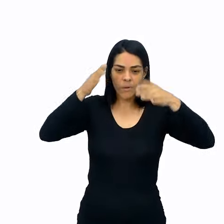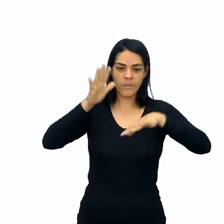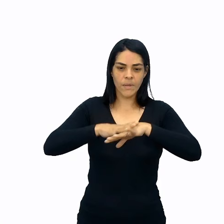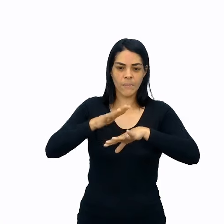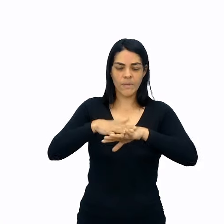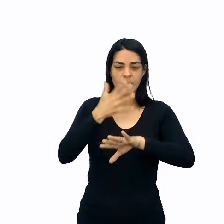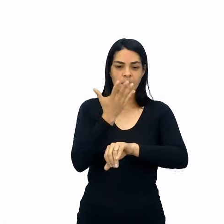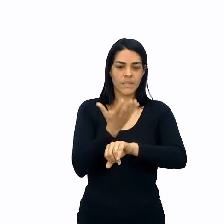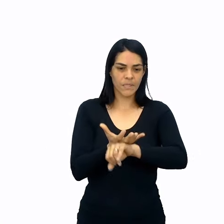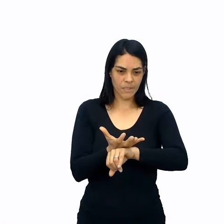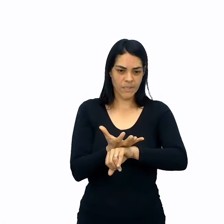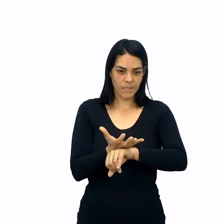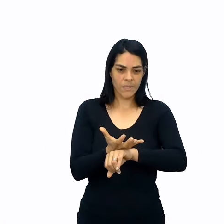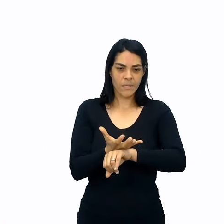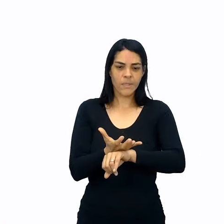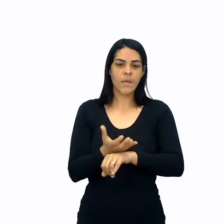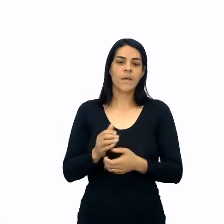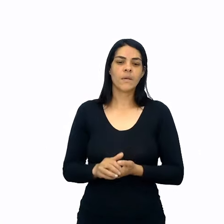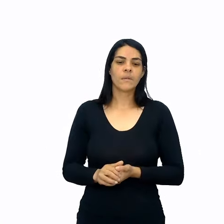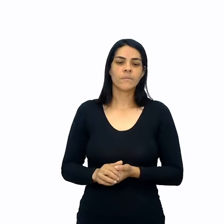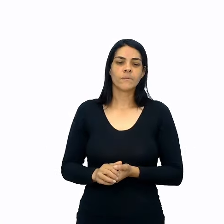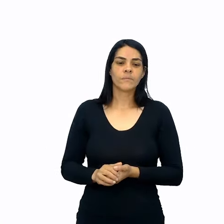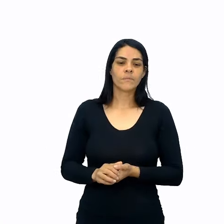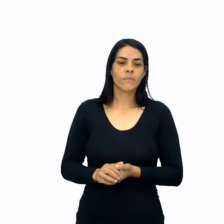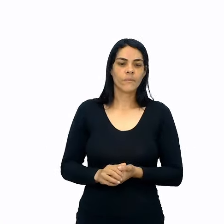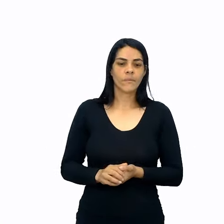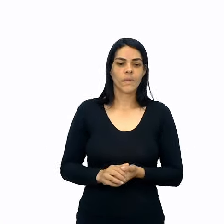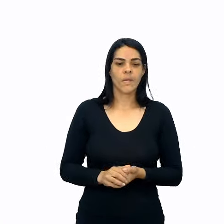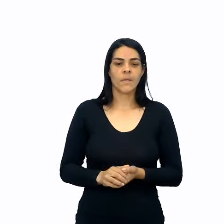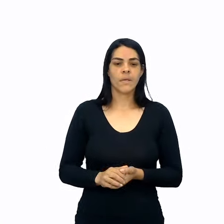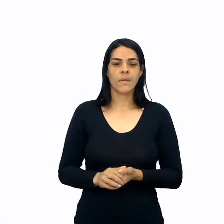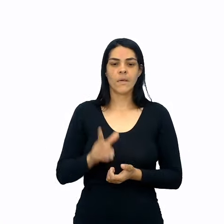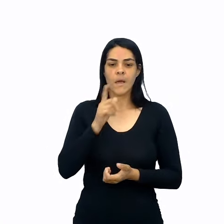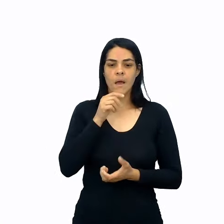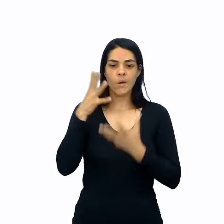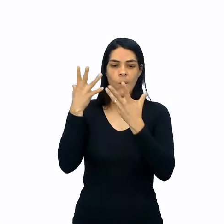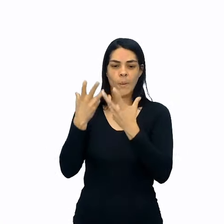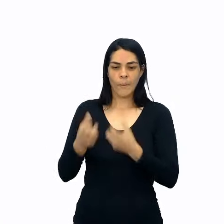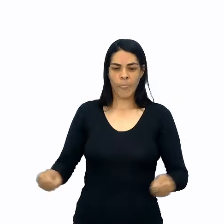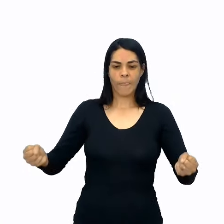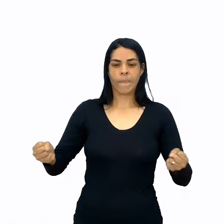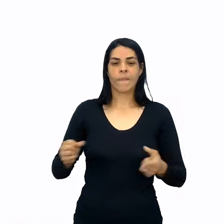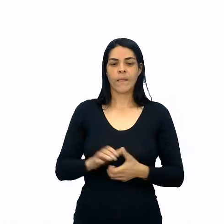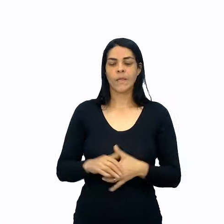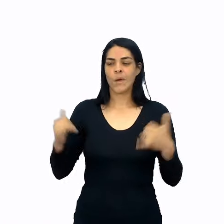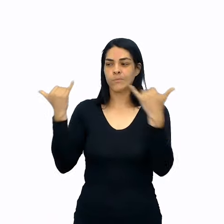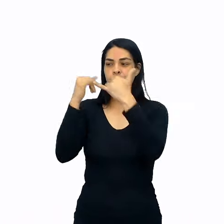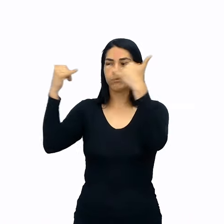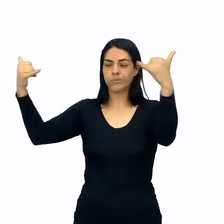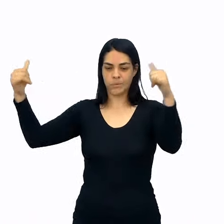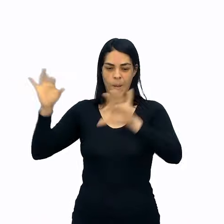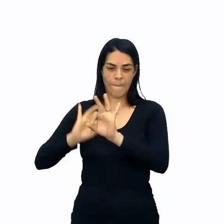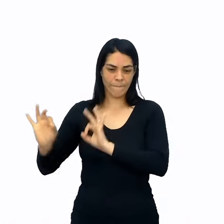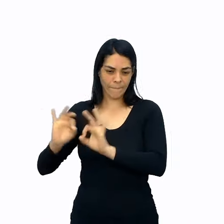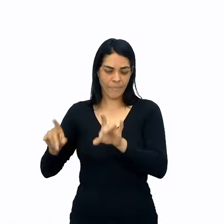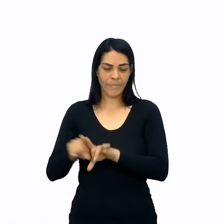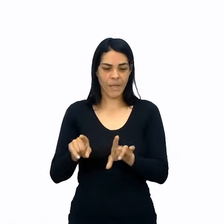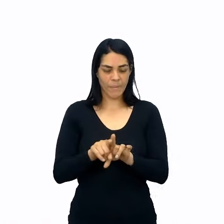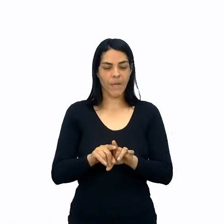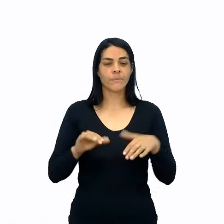que aborda o aquecimento global e a escassez da água para a geração de energia. Então,